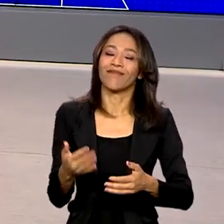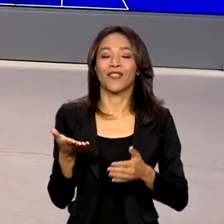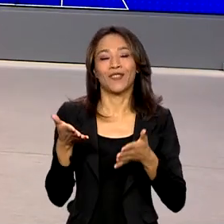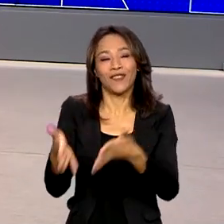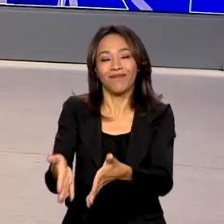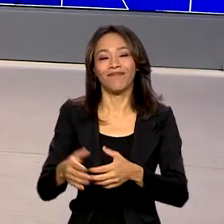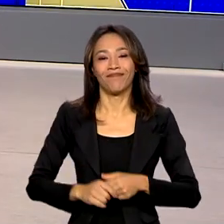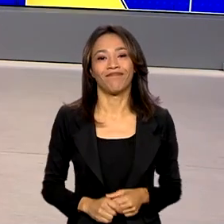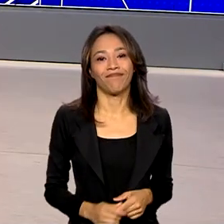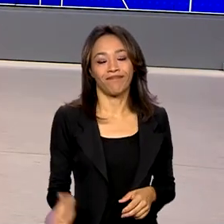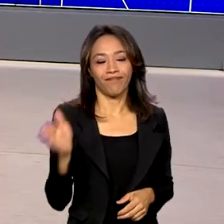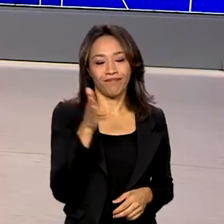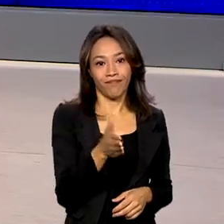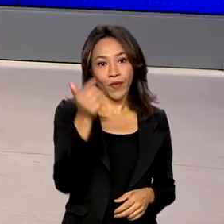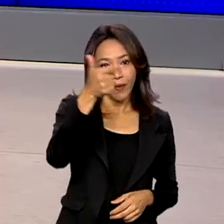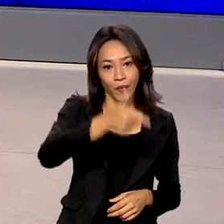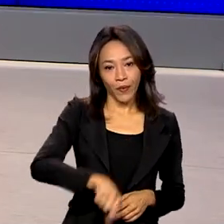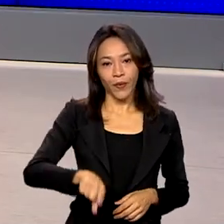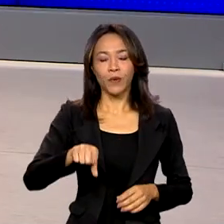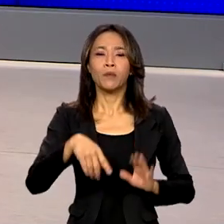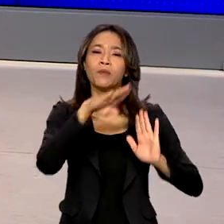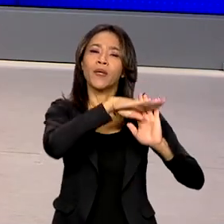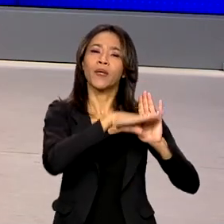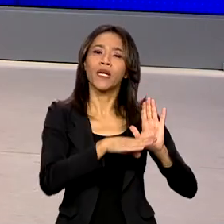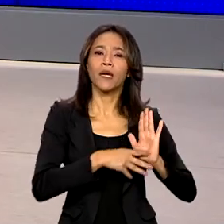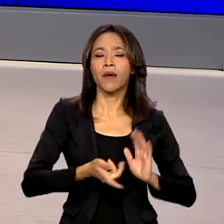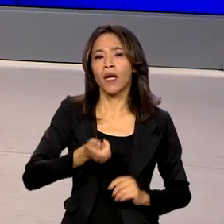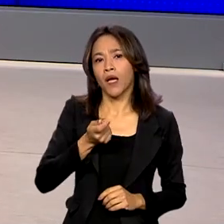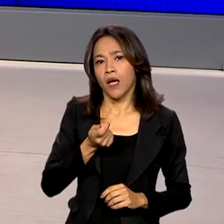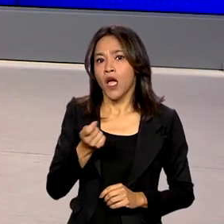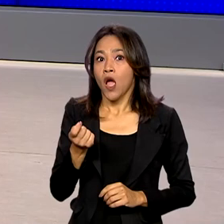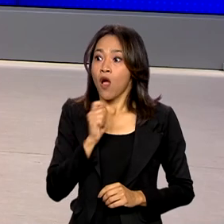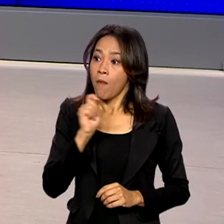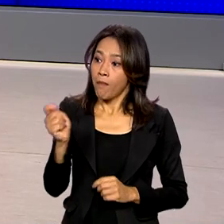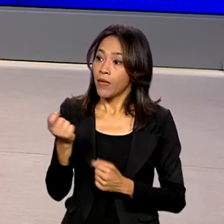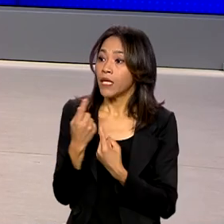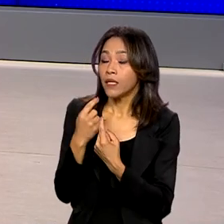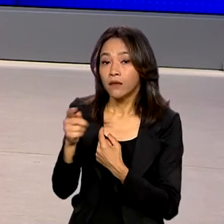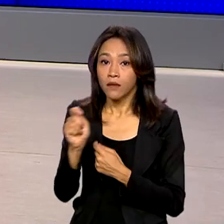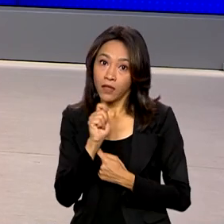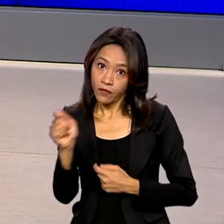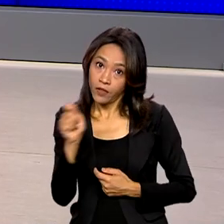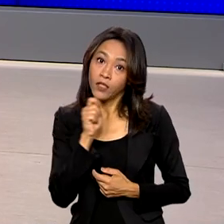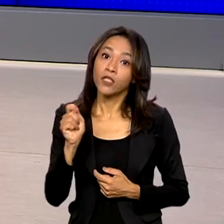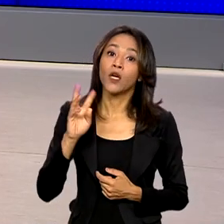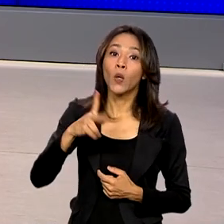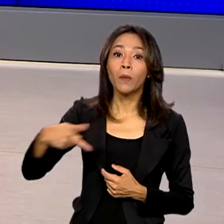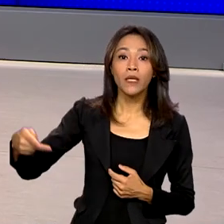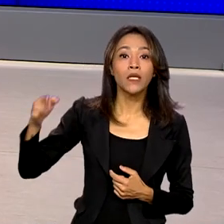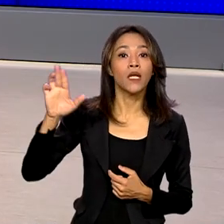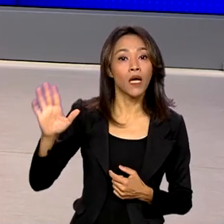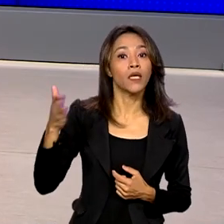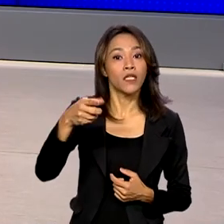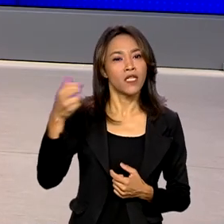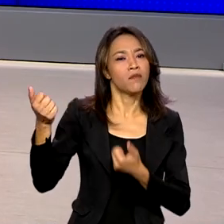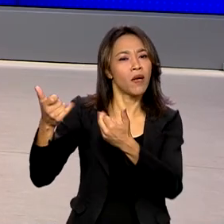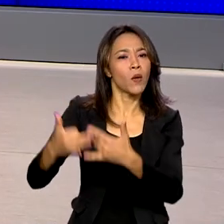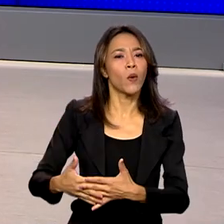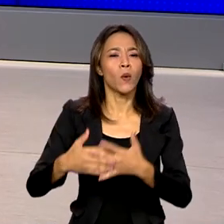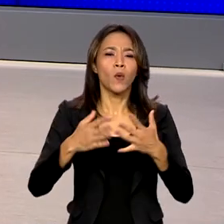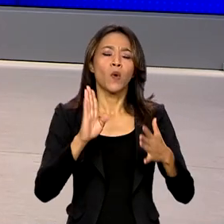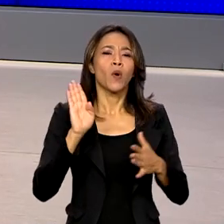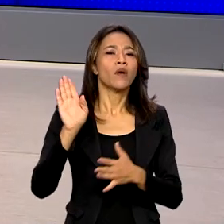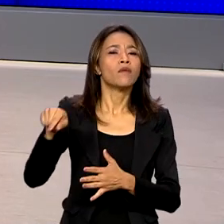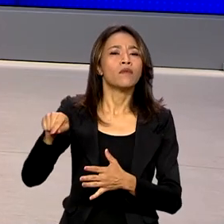em mais uma mais um programa conversa com o presidente Lula falou sobre a criação de um banco de áreas improdutivas